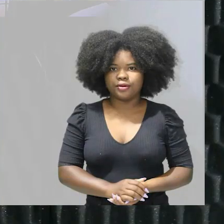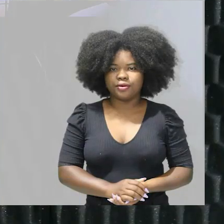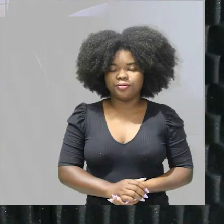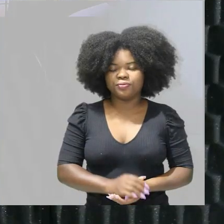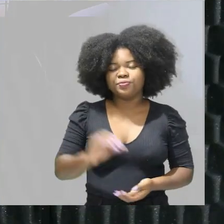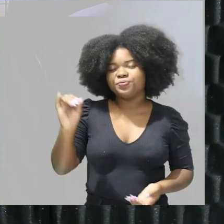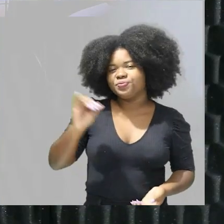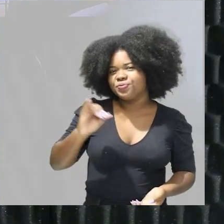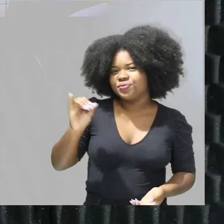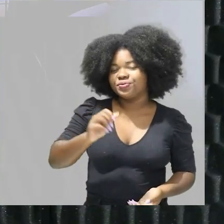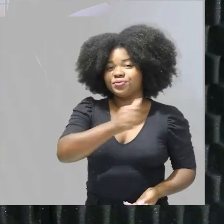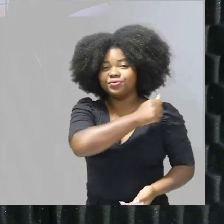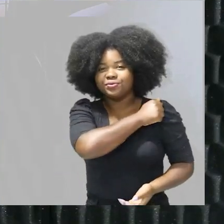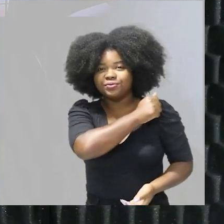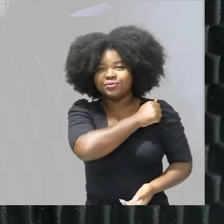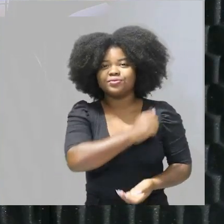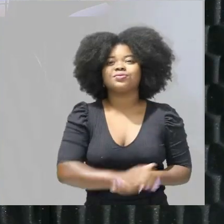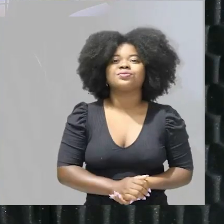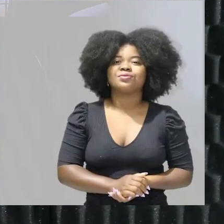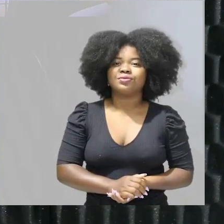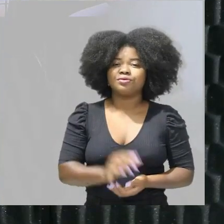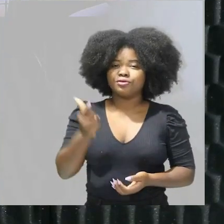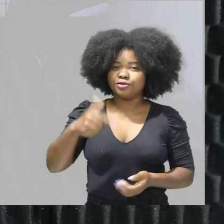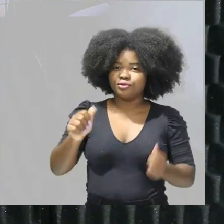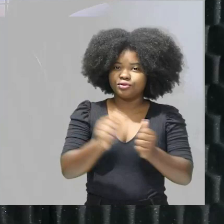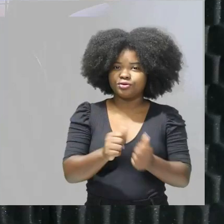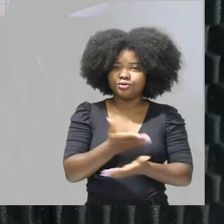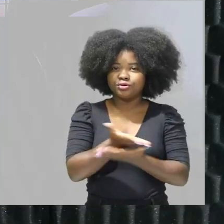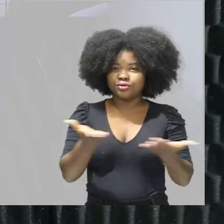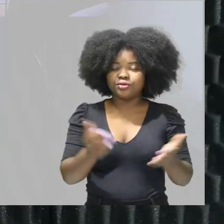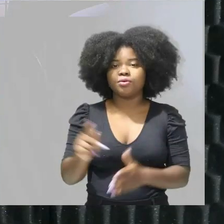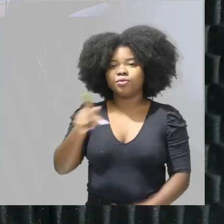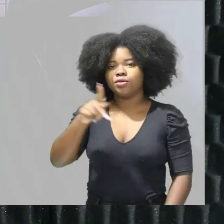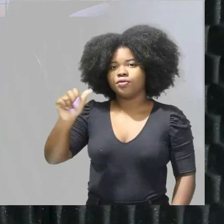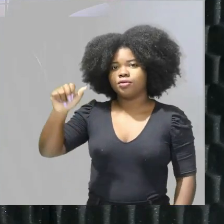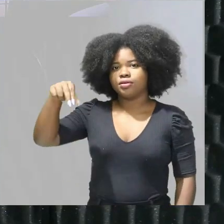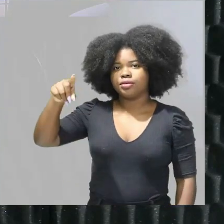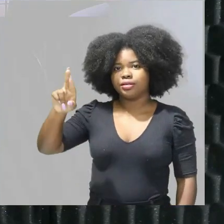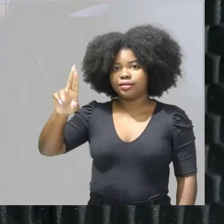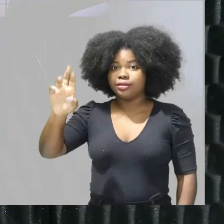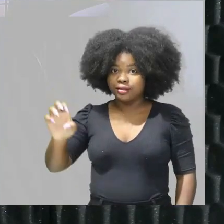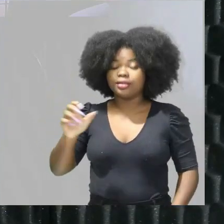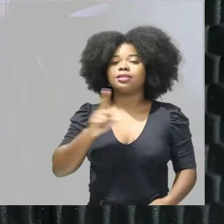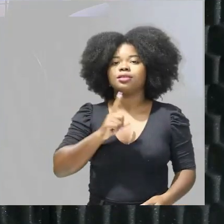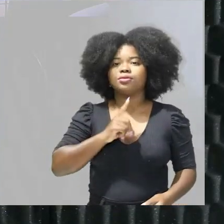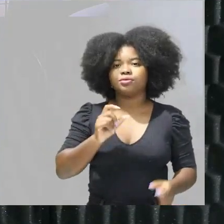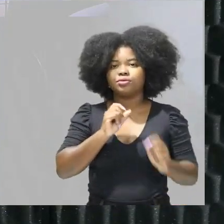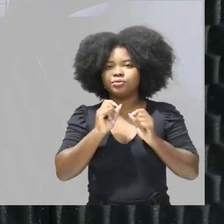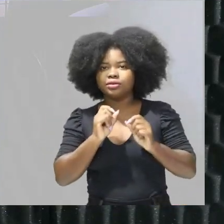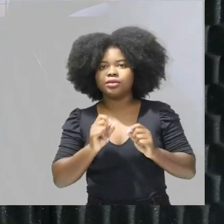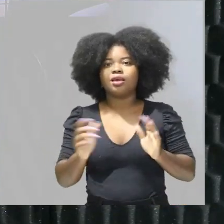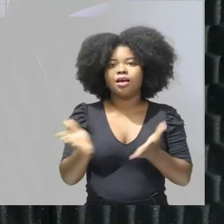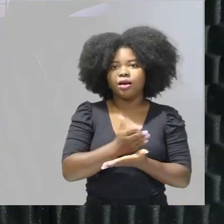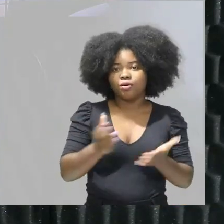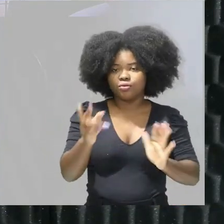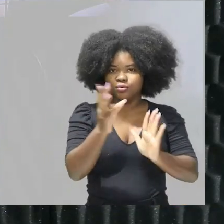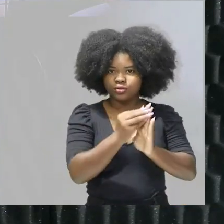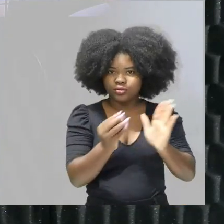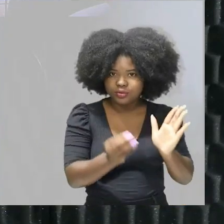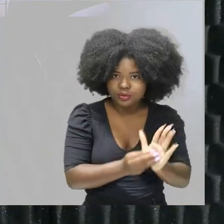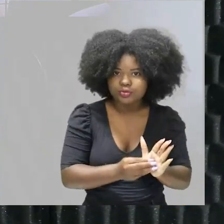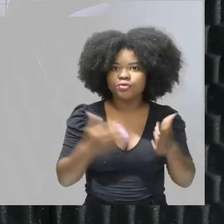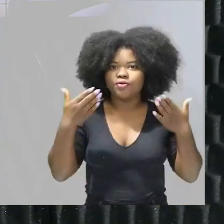fala meus queridos alunos mais uma vez aqui com vocês professor André Luiz trazendo algumas questões para a gente trabalhar aqui o conteúdo dos vestibulares